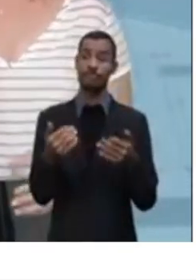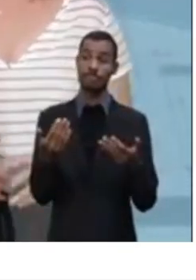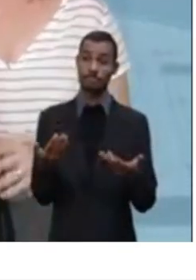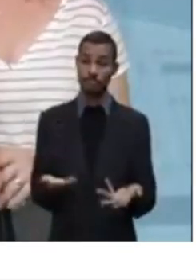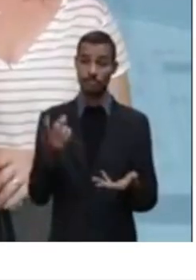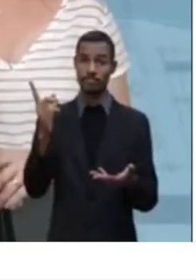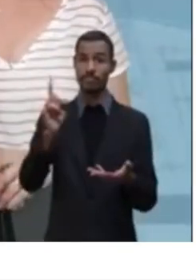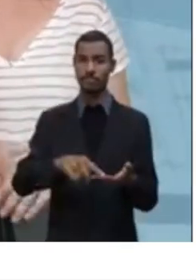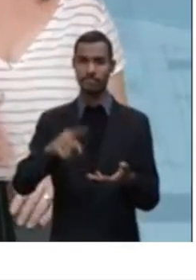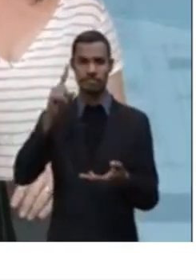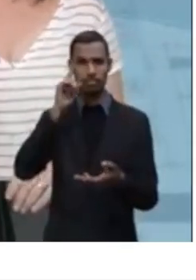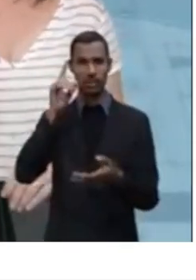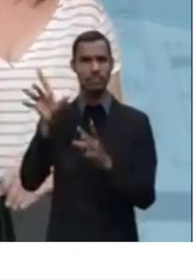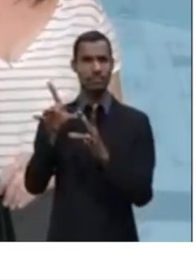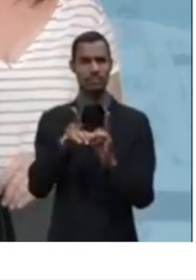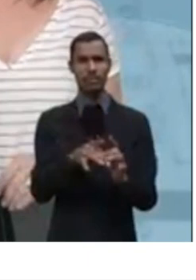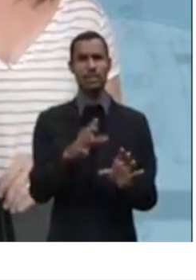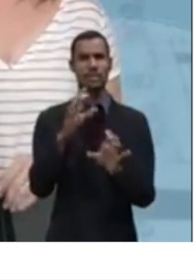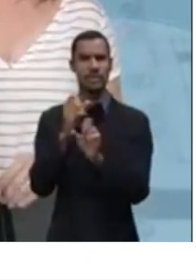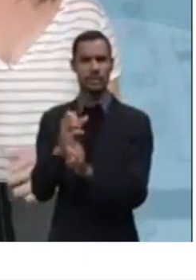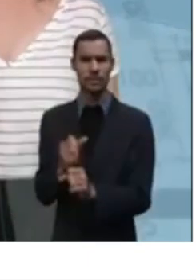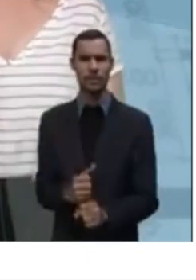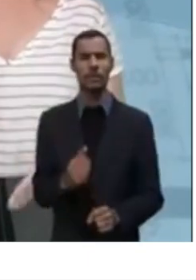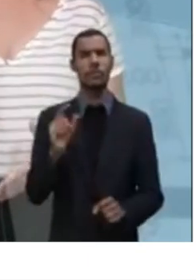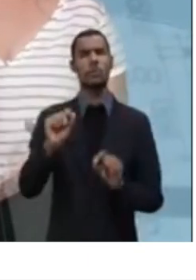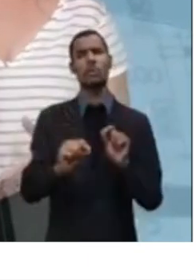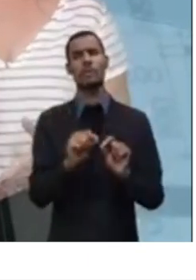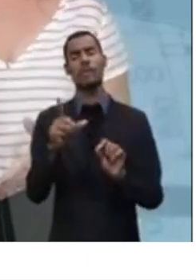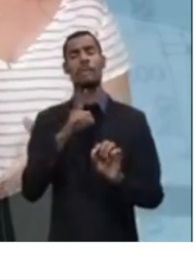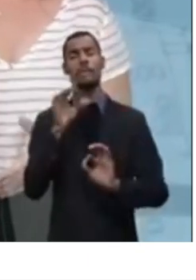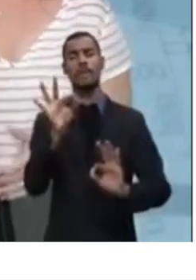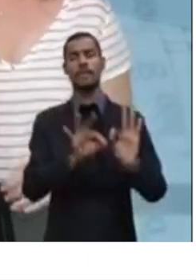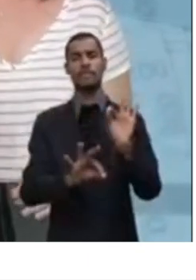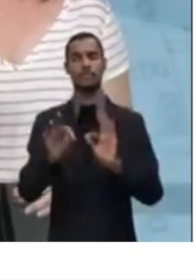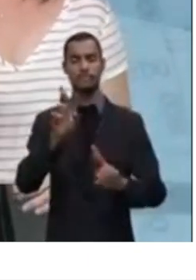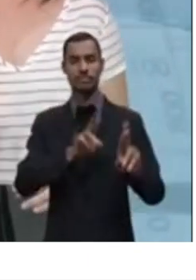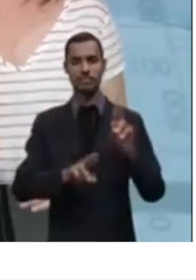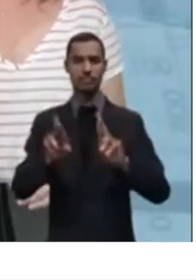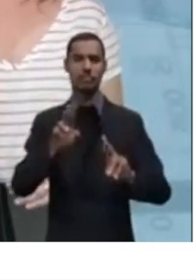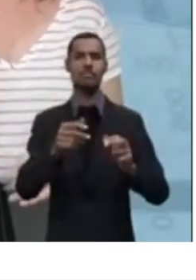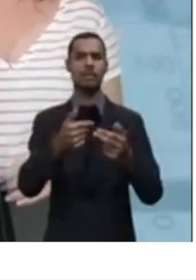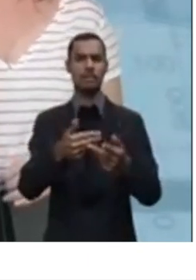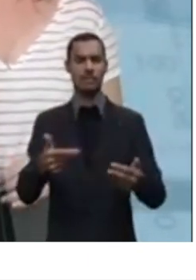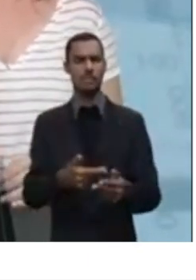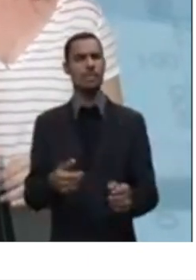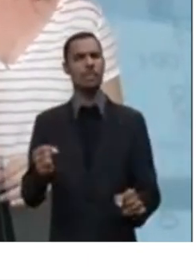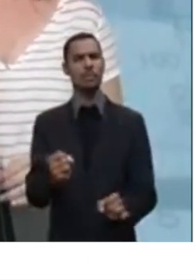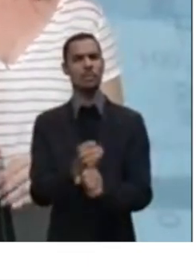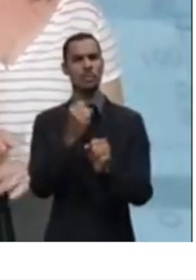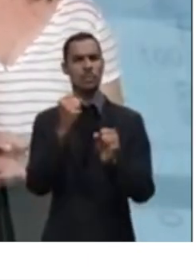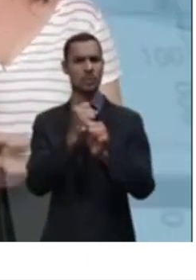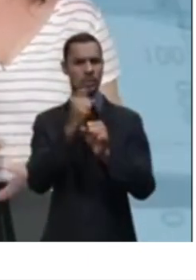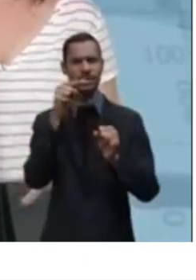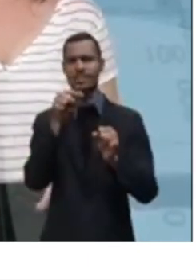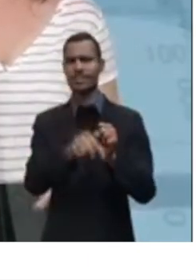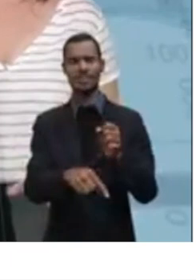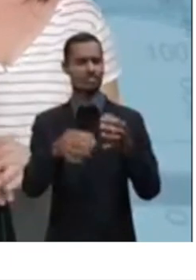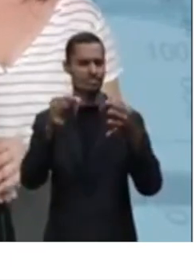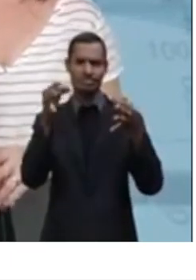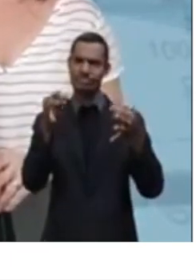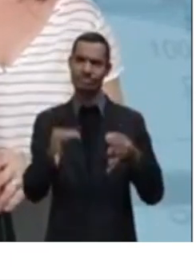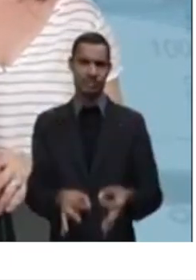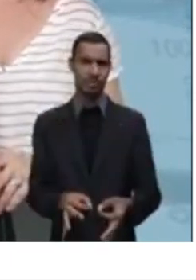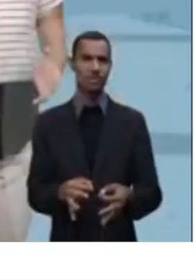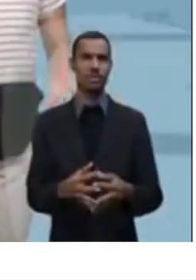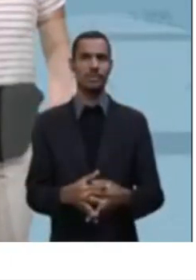como a tensão admissível, esse cálculo tem a função de compor as análises para que os elementos de fundação de uma obra sejam